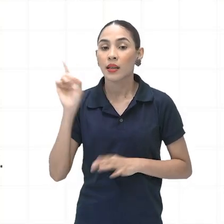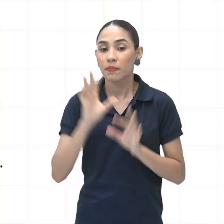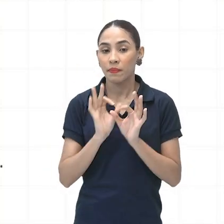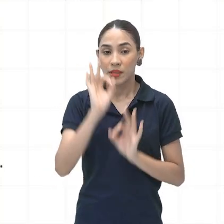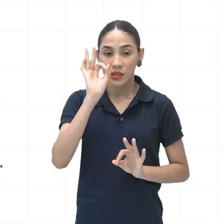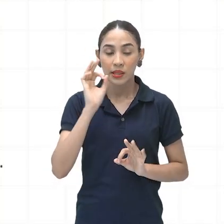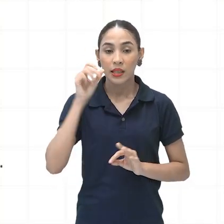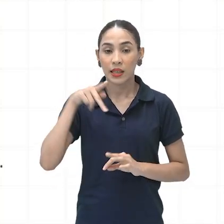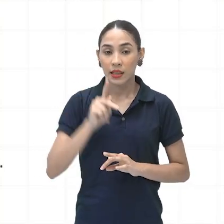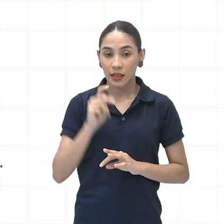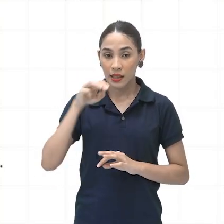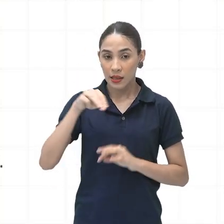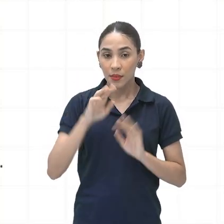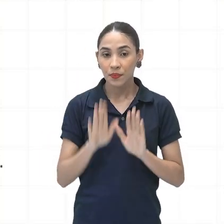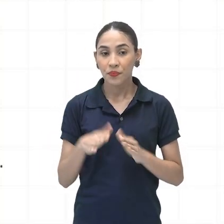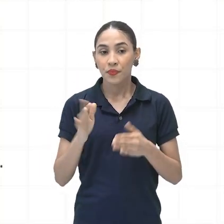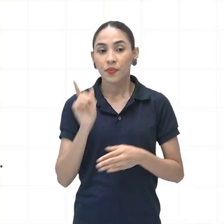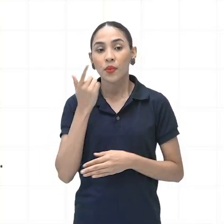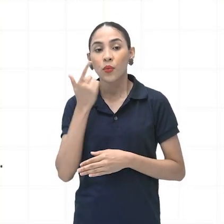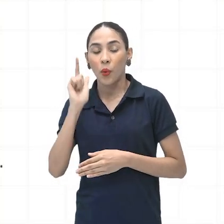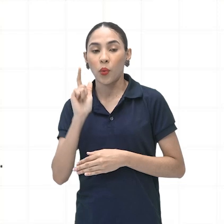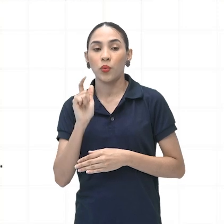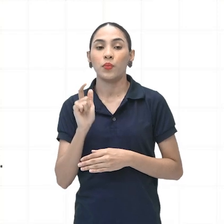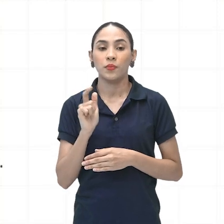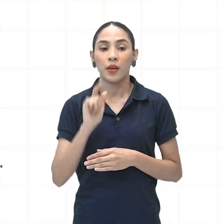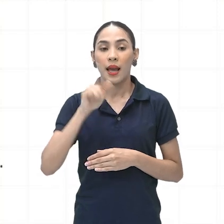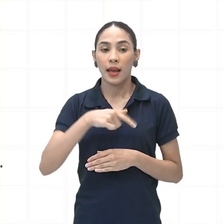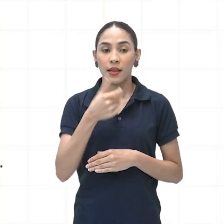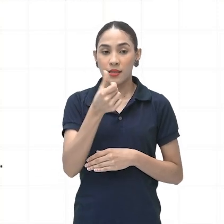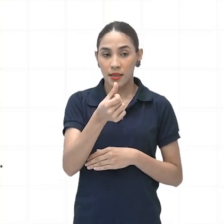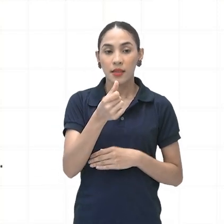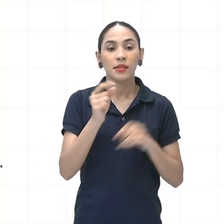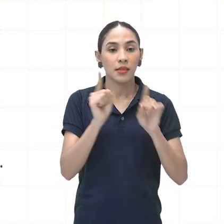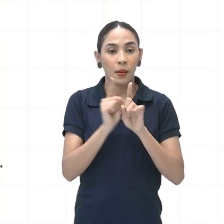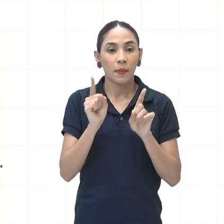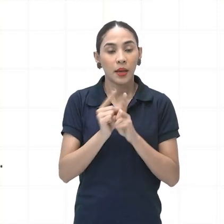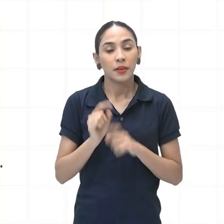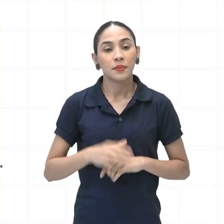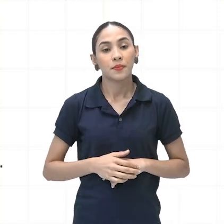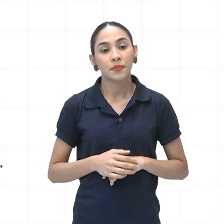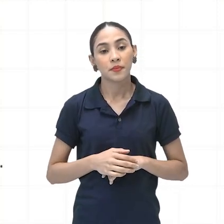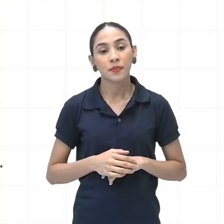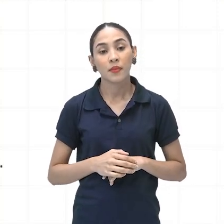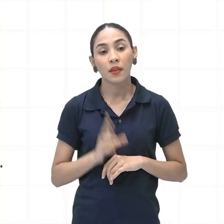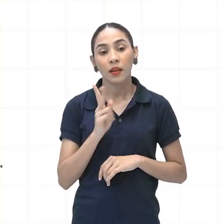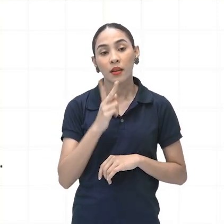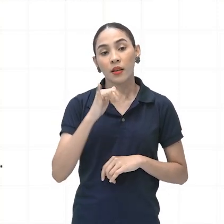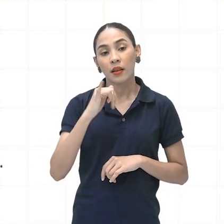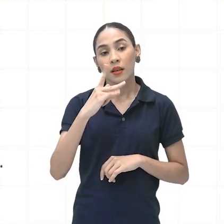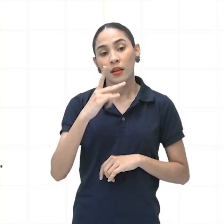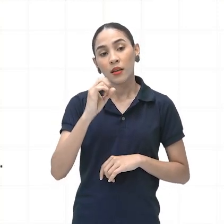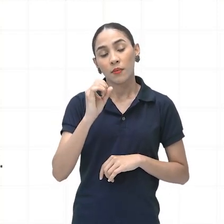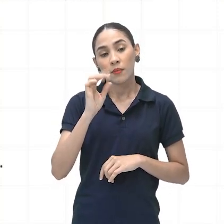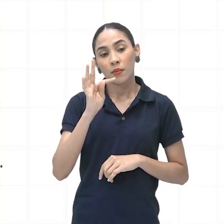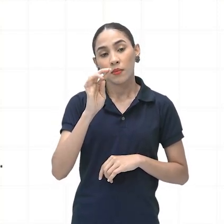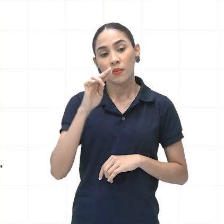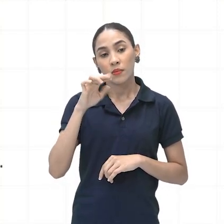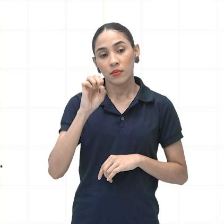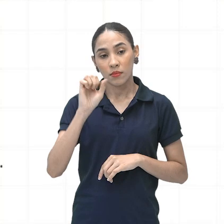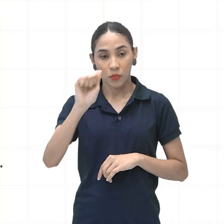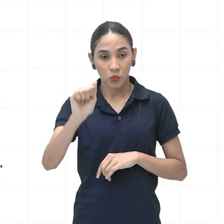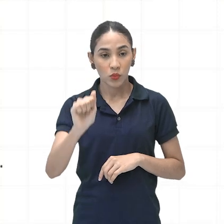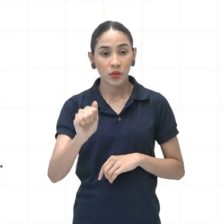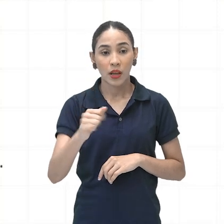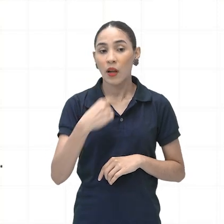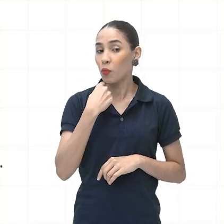está em quilômetros. Então, esse outro cateto B mede 6 quilômetros. Agora, a hipotenusa eu vou chamar de A, é a medida que